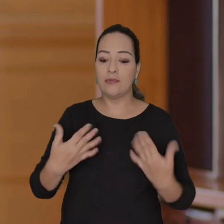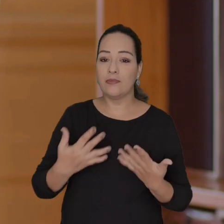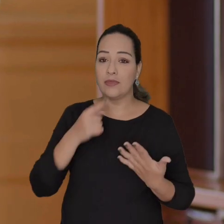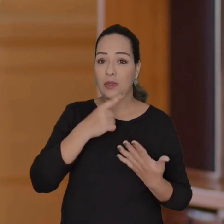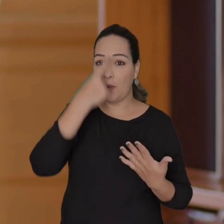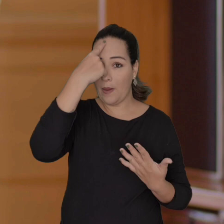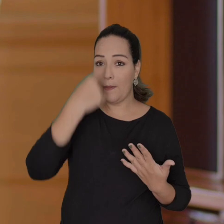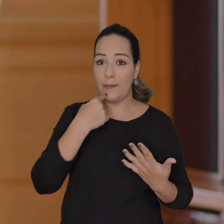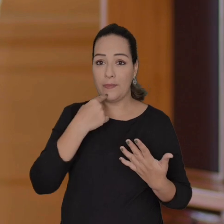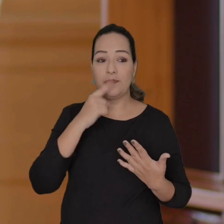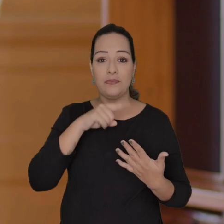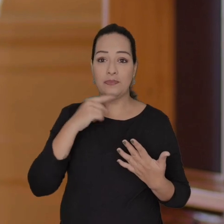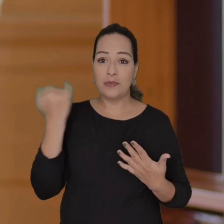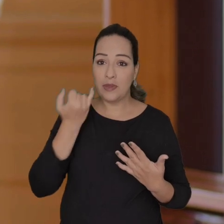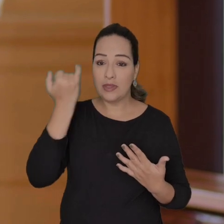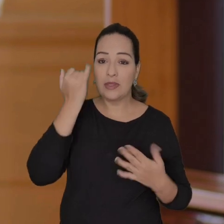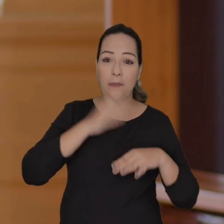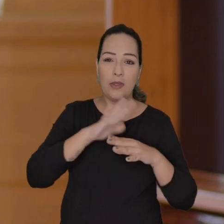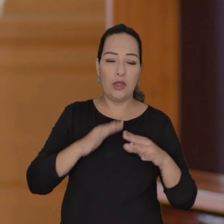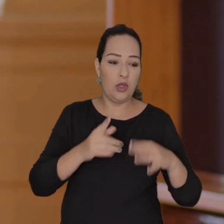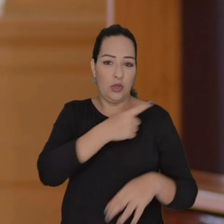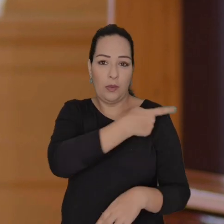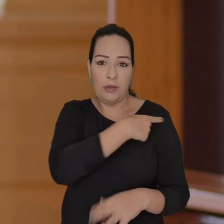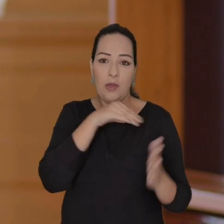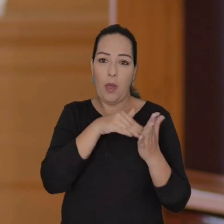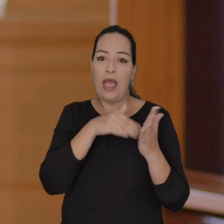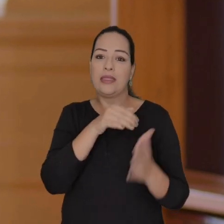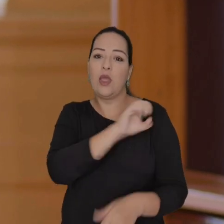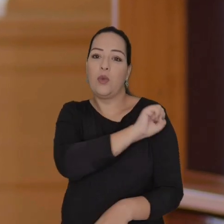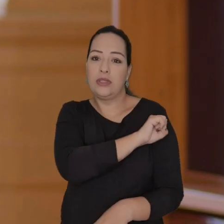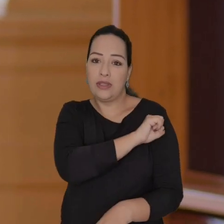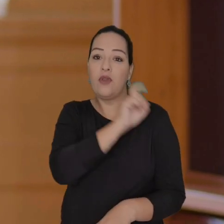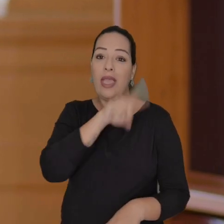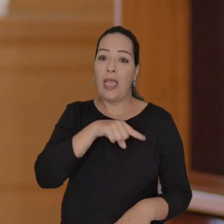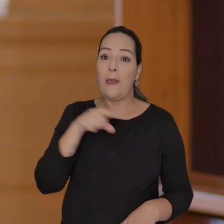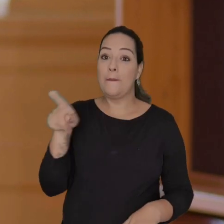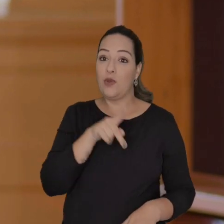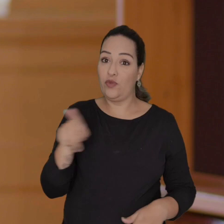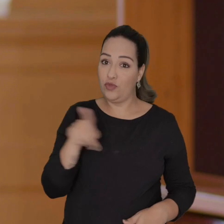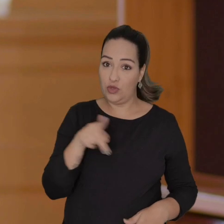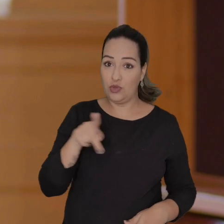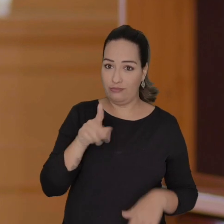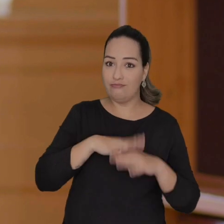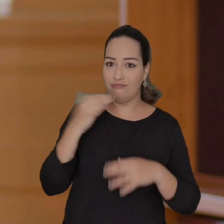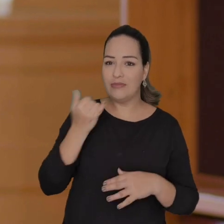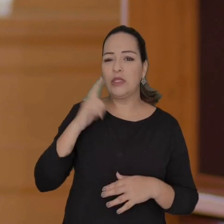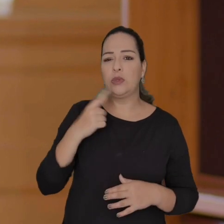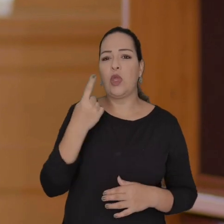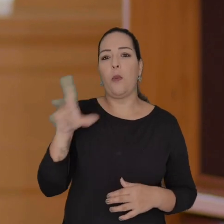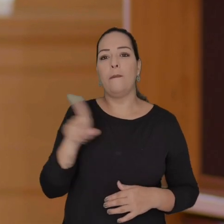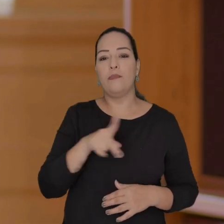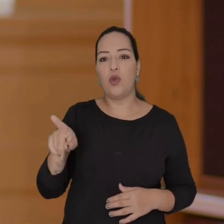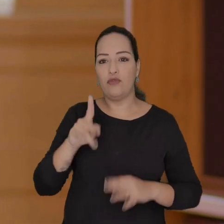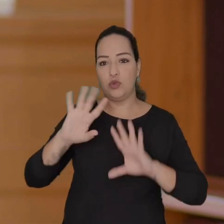Quem é a figura-chave nesse momento, do primeiro até o oitavo ano, é o professor. Então, a Escola Waldorf, ela tem